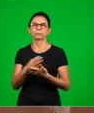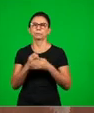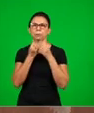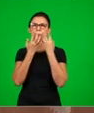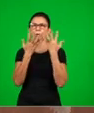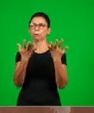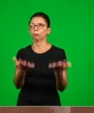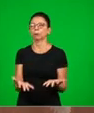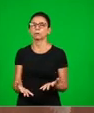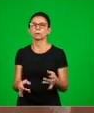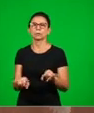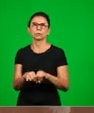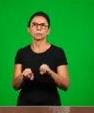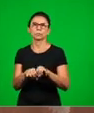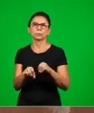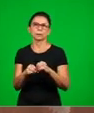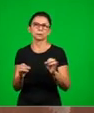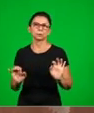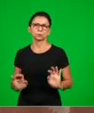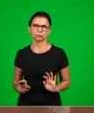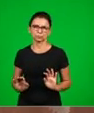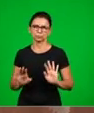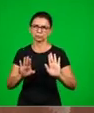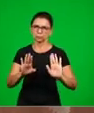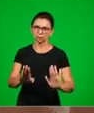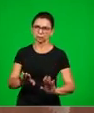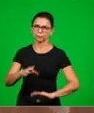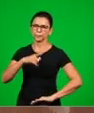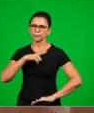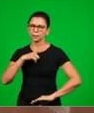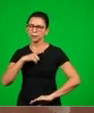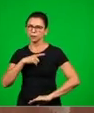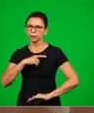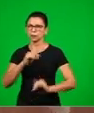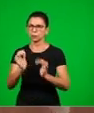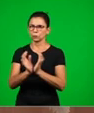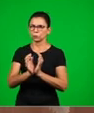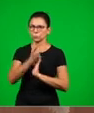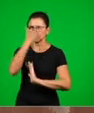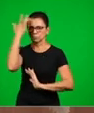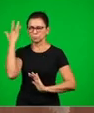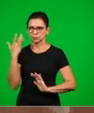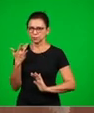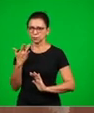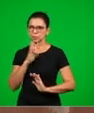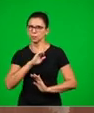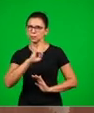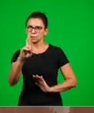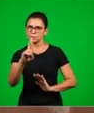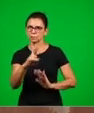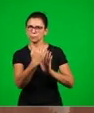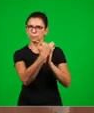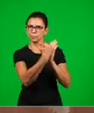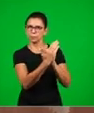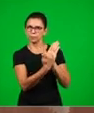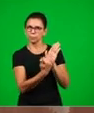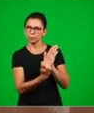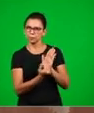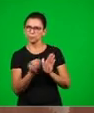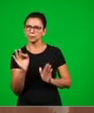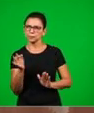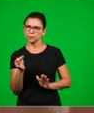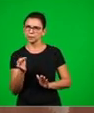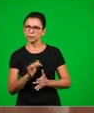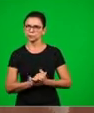Bota alguma coisa aqui. Esses não fizeram isso. Mandaram para perguntar e a resposta é toda, muito simples. Meu irmão, 2 dias e 3 dias é